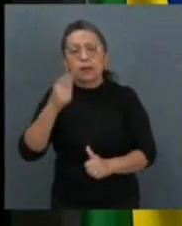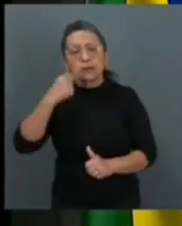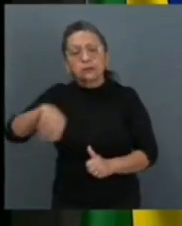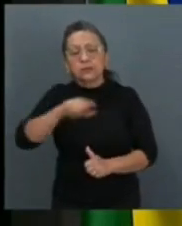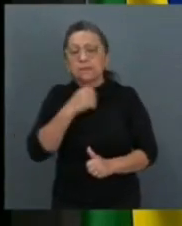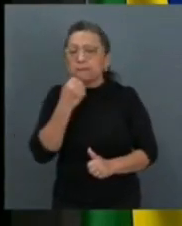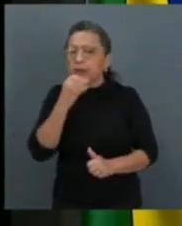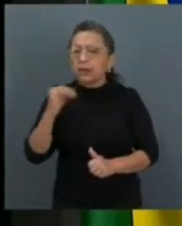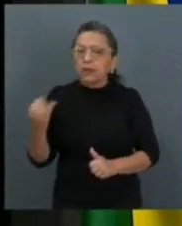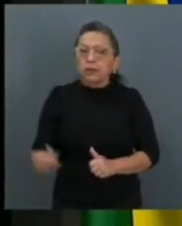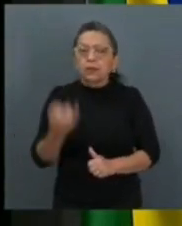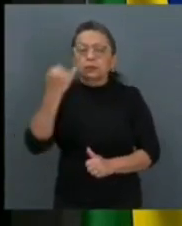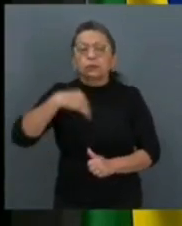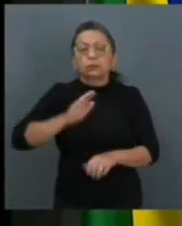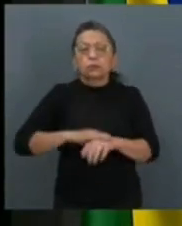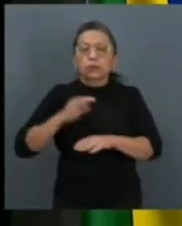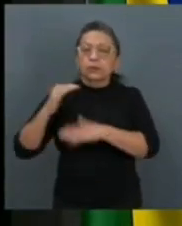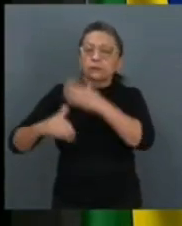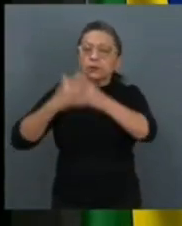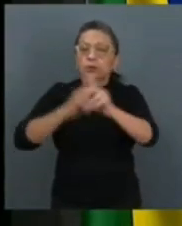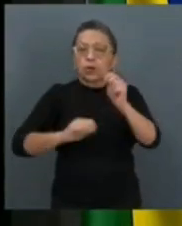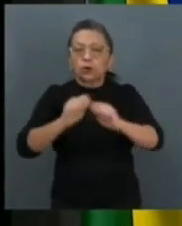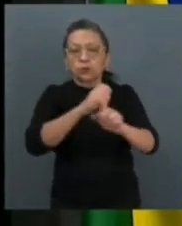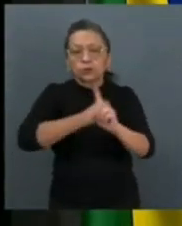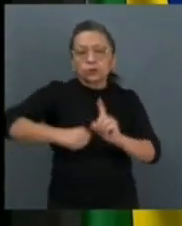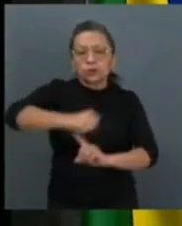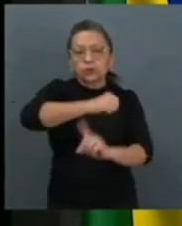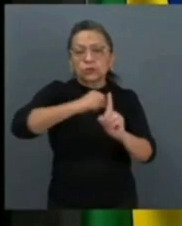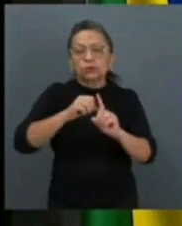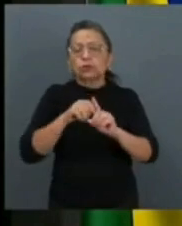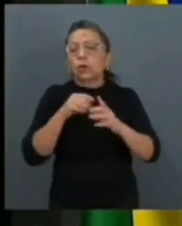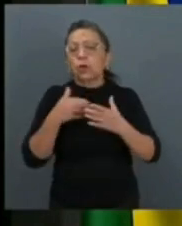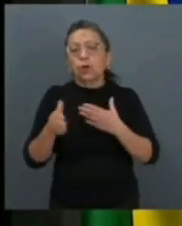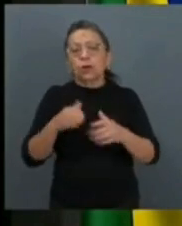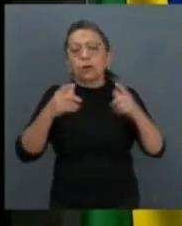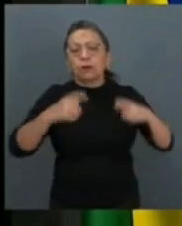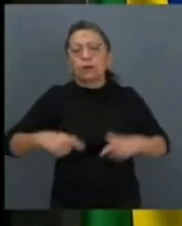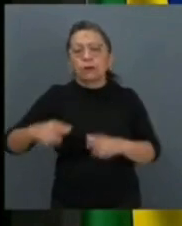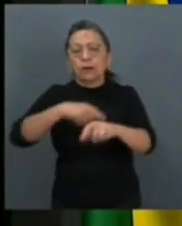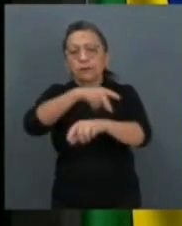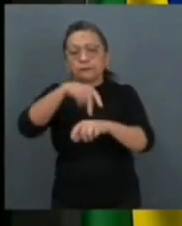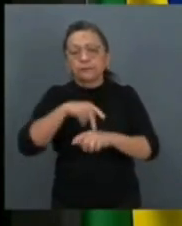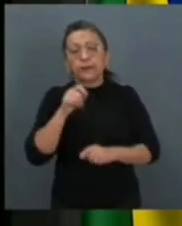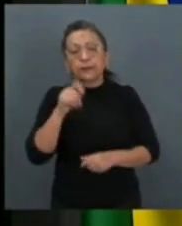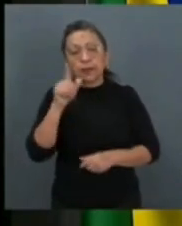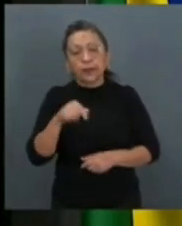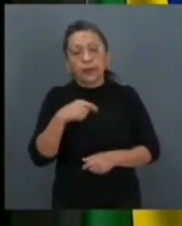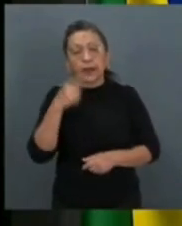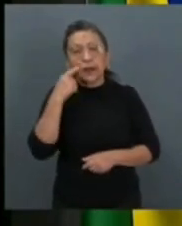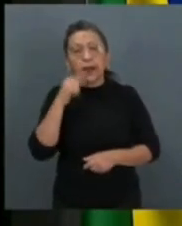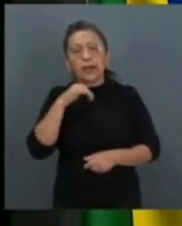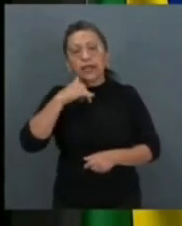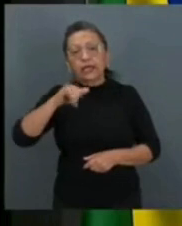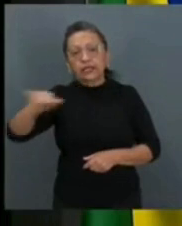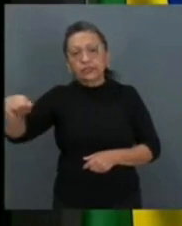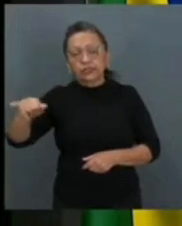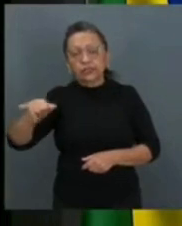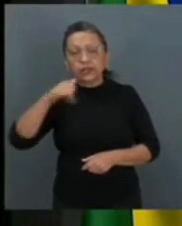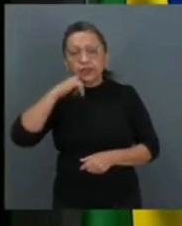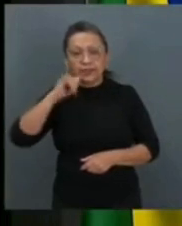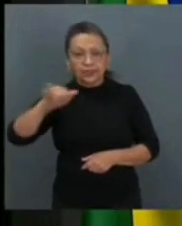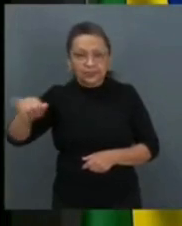bem importante no desenvolvimento econômico e social de qualquer nação, que é a energia